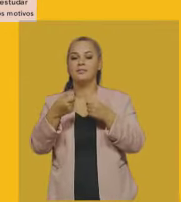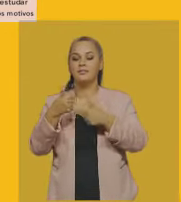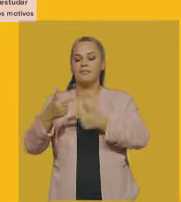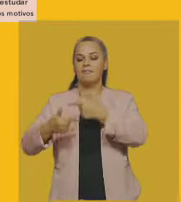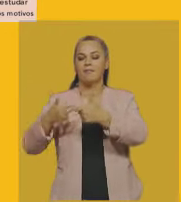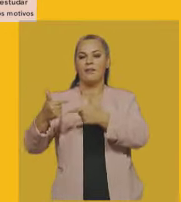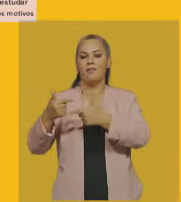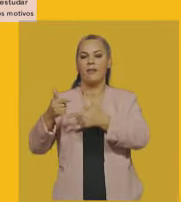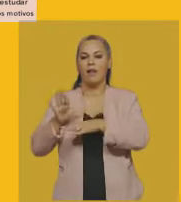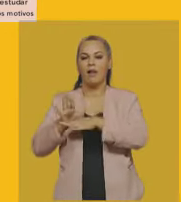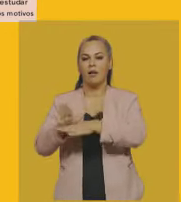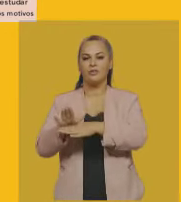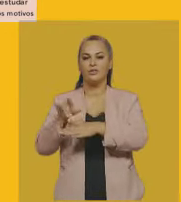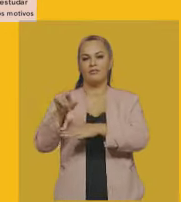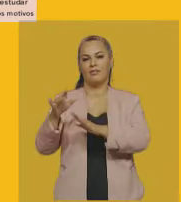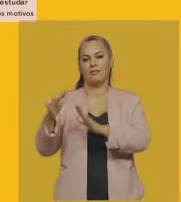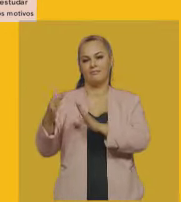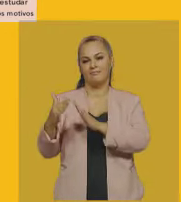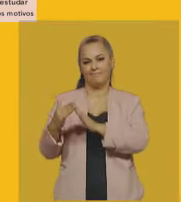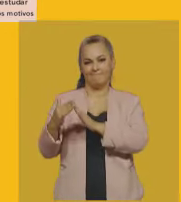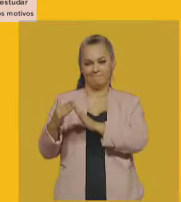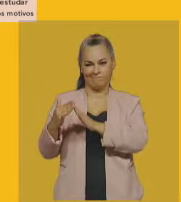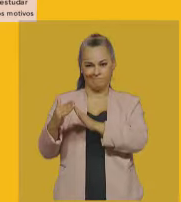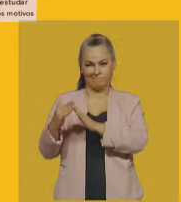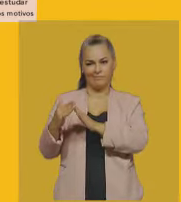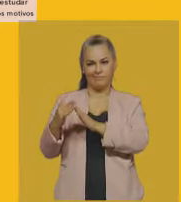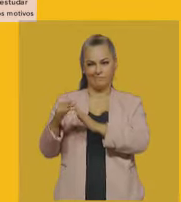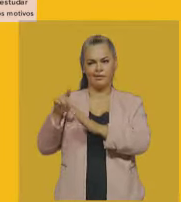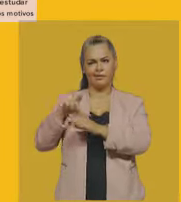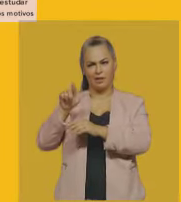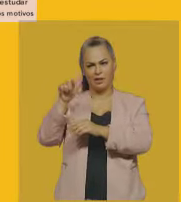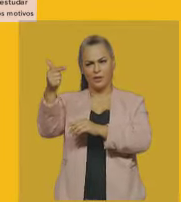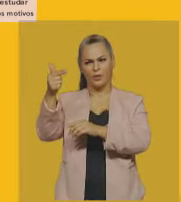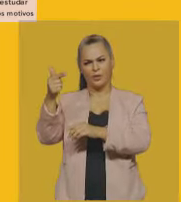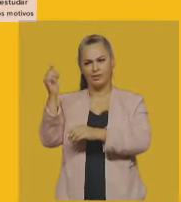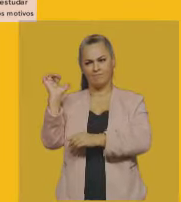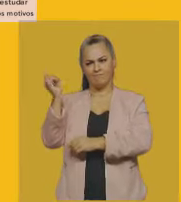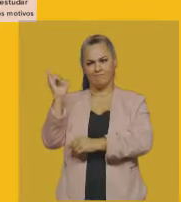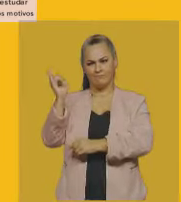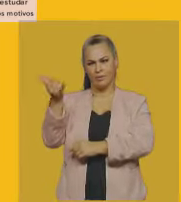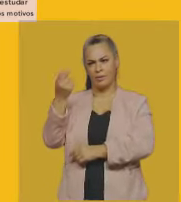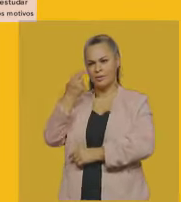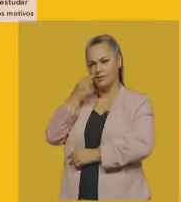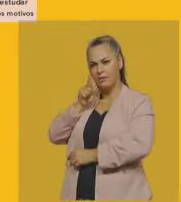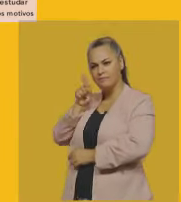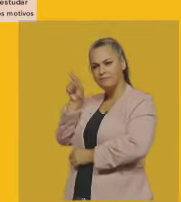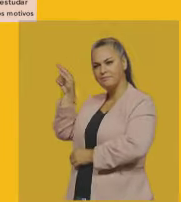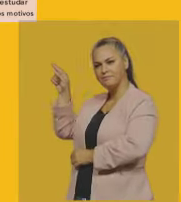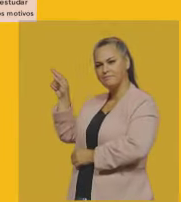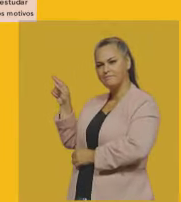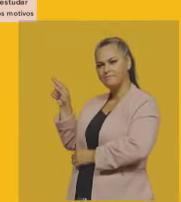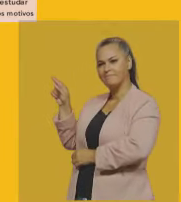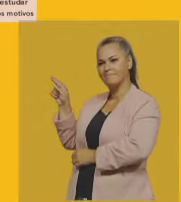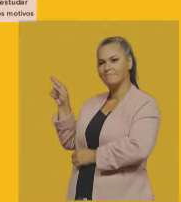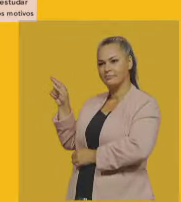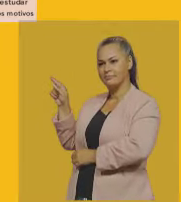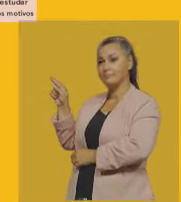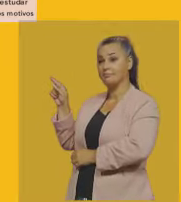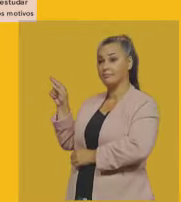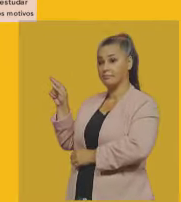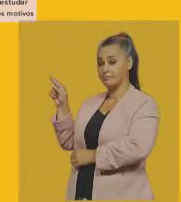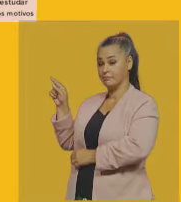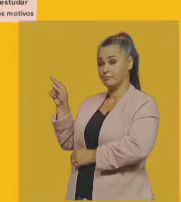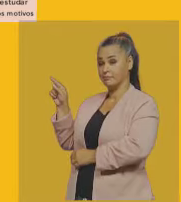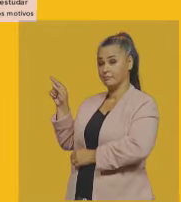escrever. Dá uma olhada aqui também, a gente tem outros dados, olha, ó, ainda lá em cima, né, na parte do total.